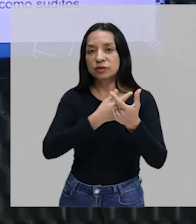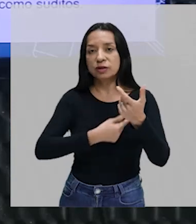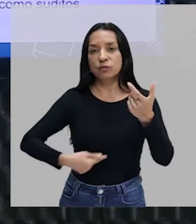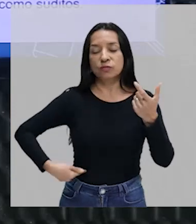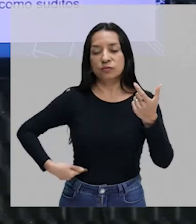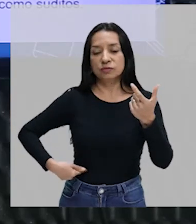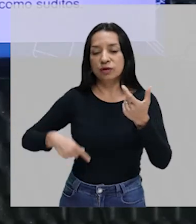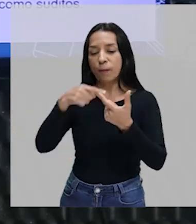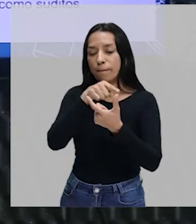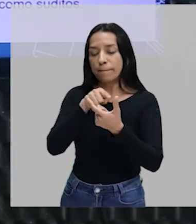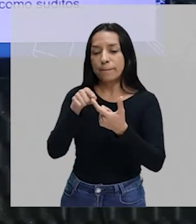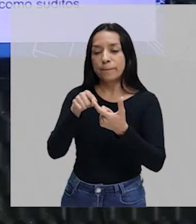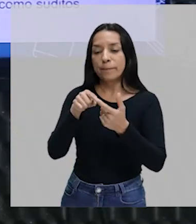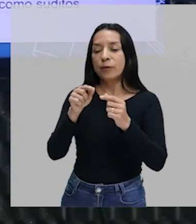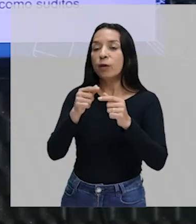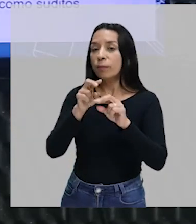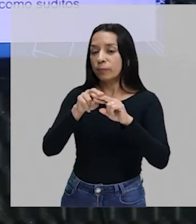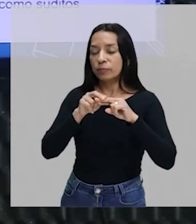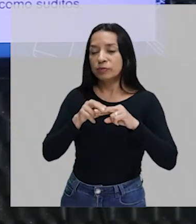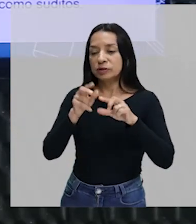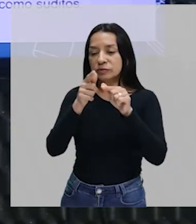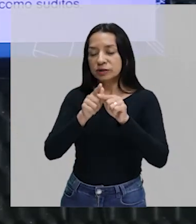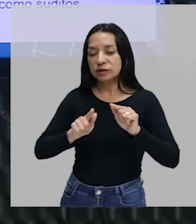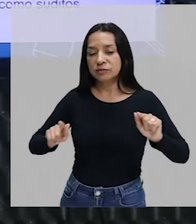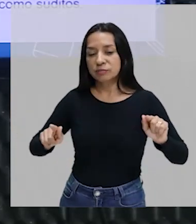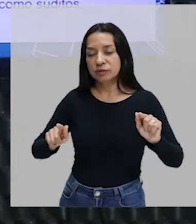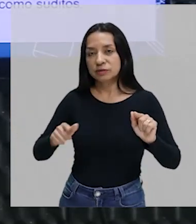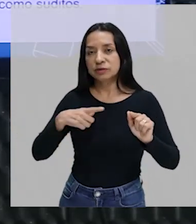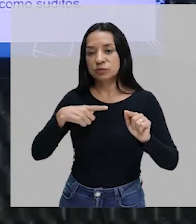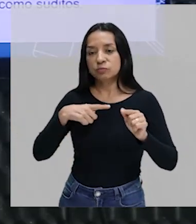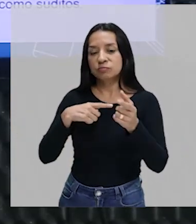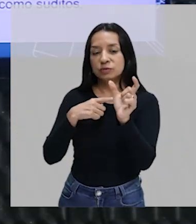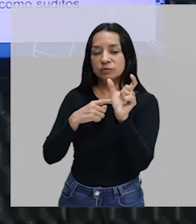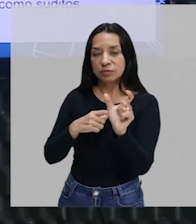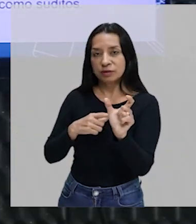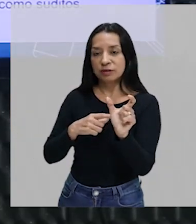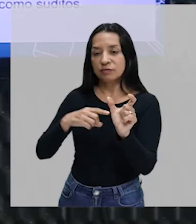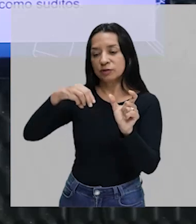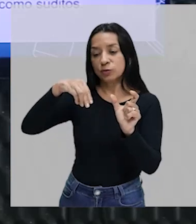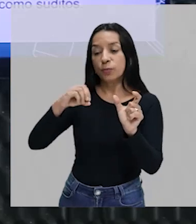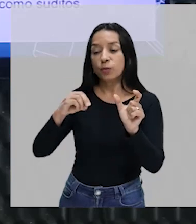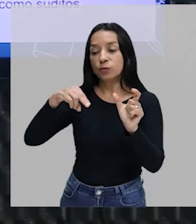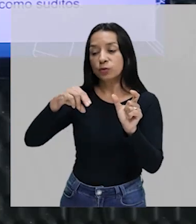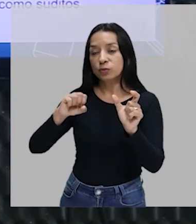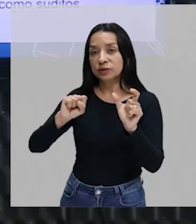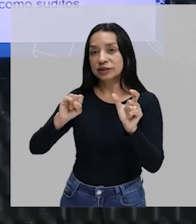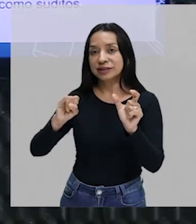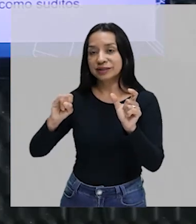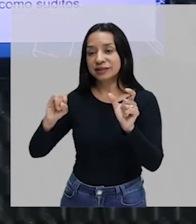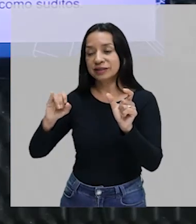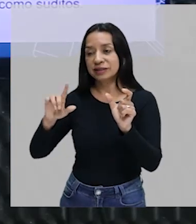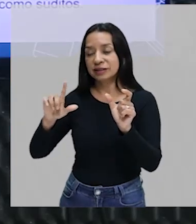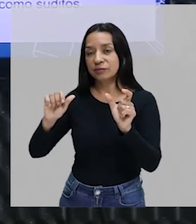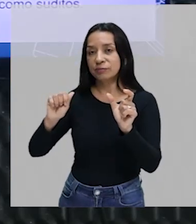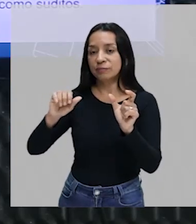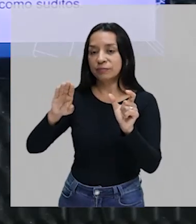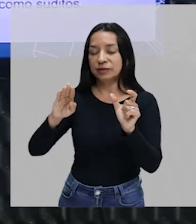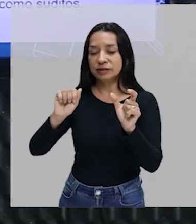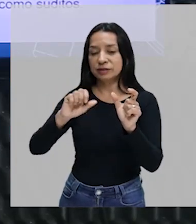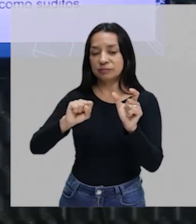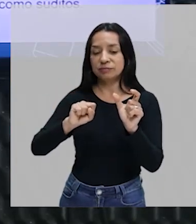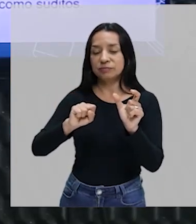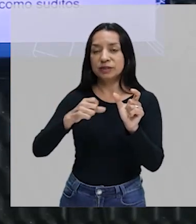palavras monossílabas, que são aquelas que têm apenas uma sílaba. Então, mono é um e arquia é